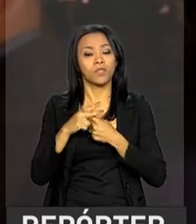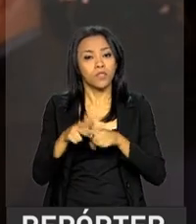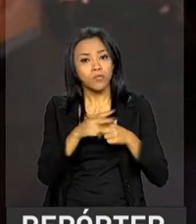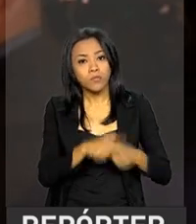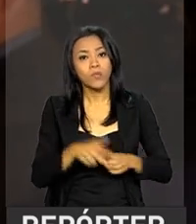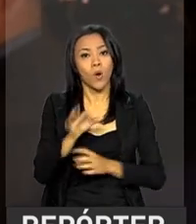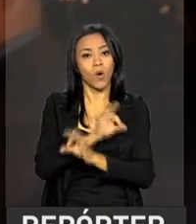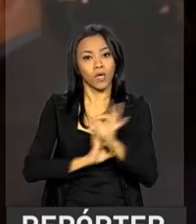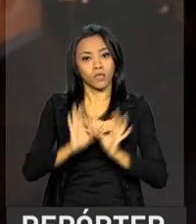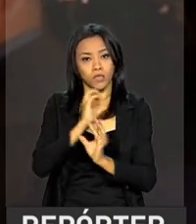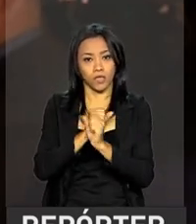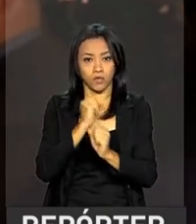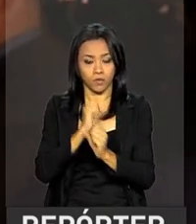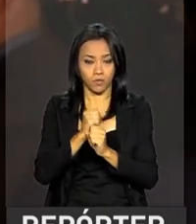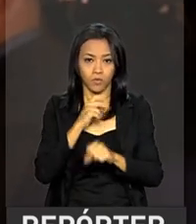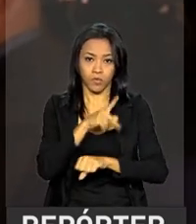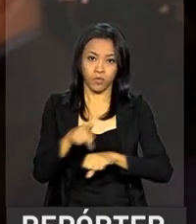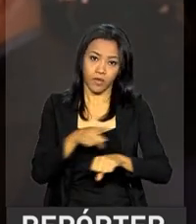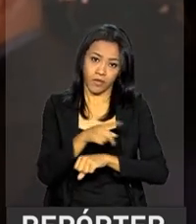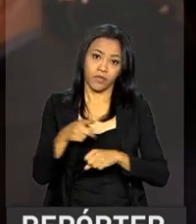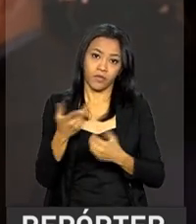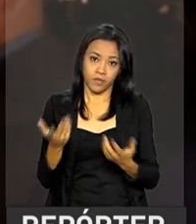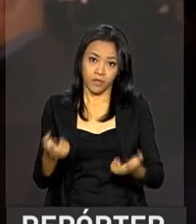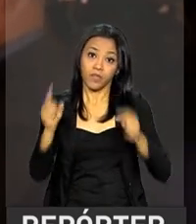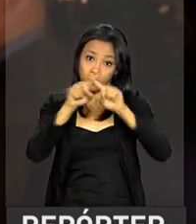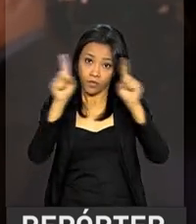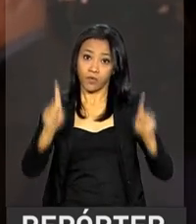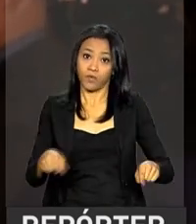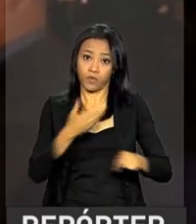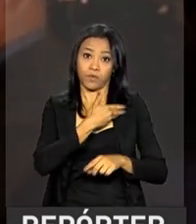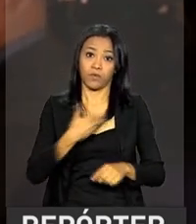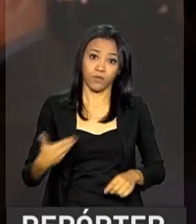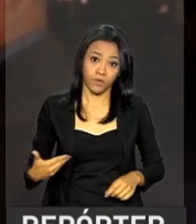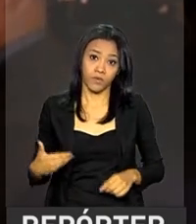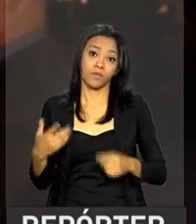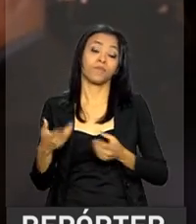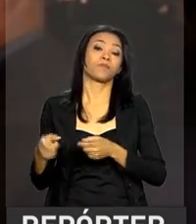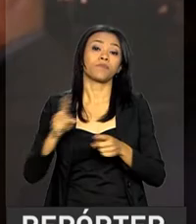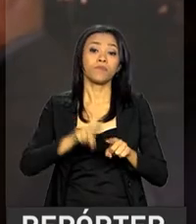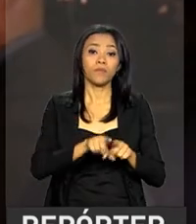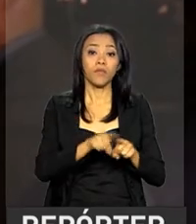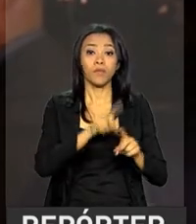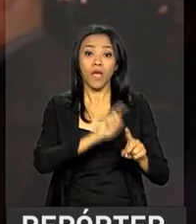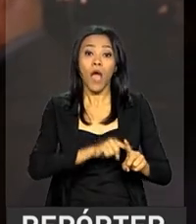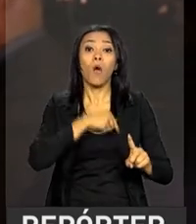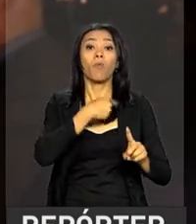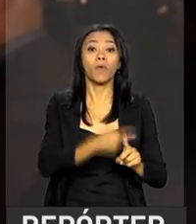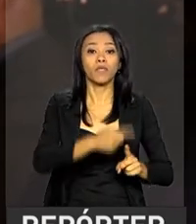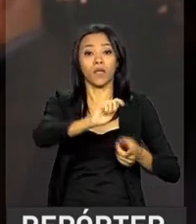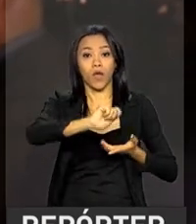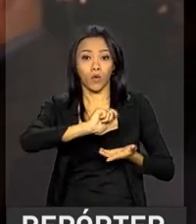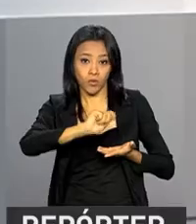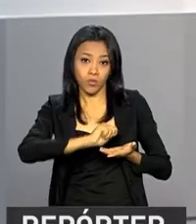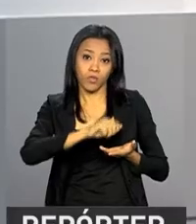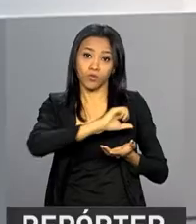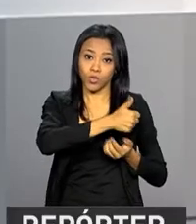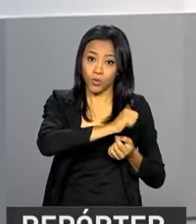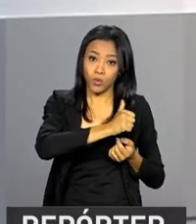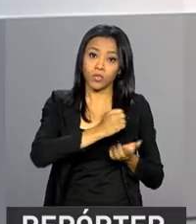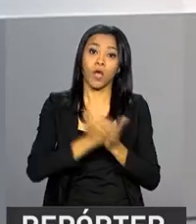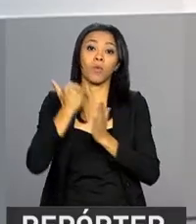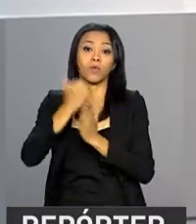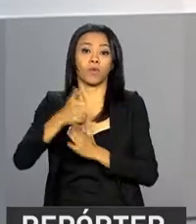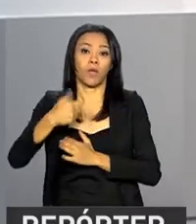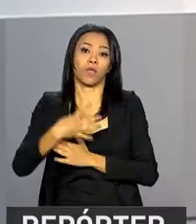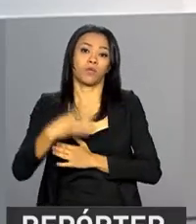ajuste fiscal, no caso dos servidores públicos, como também o aumento da contribuição de 11% para 14%.